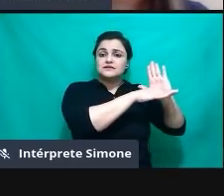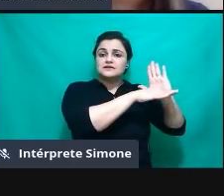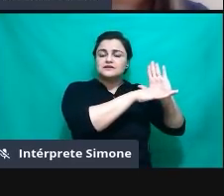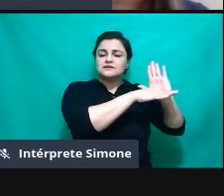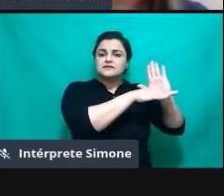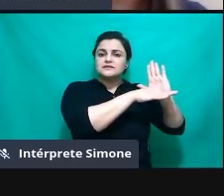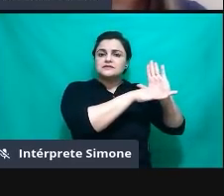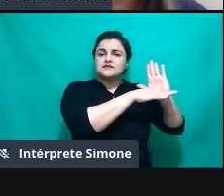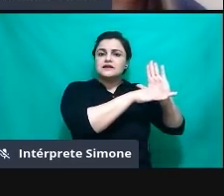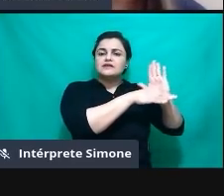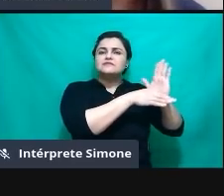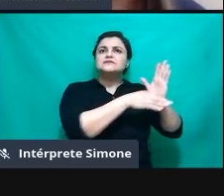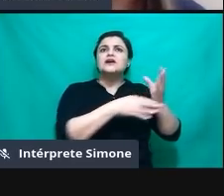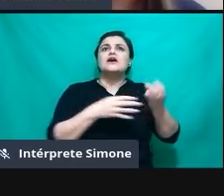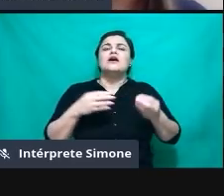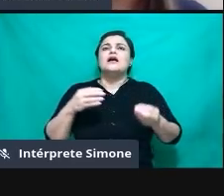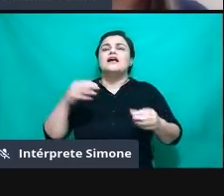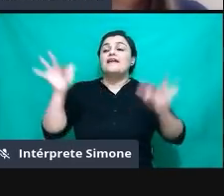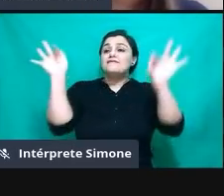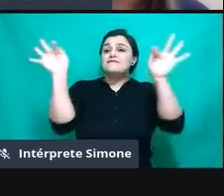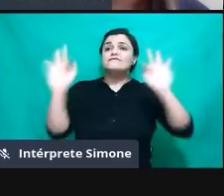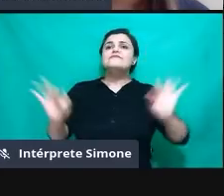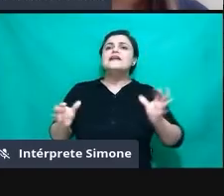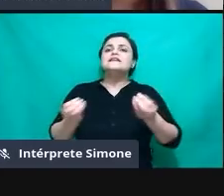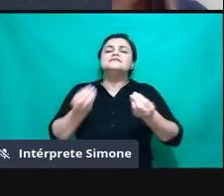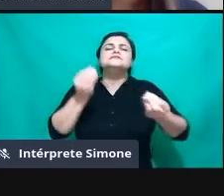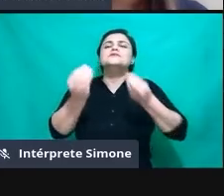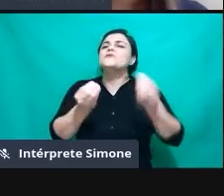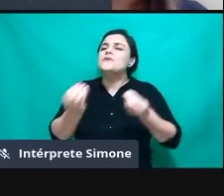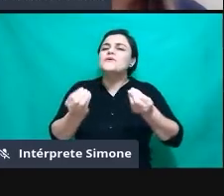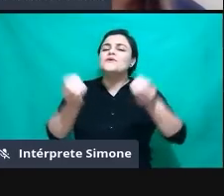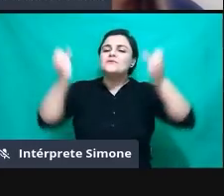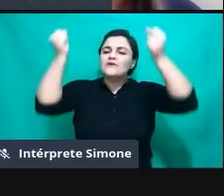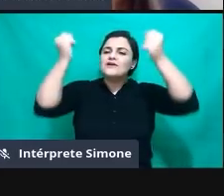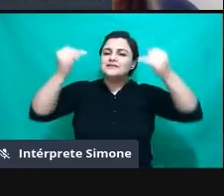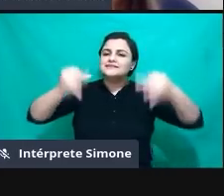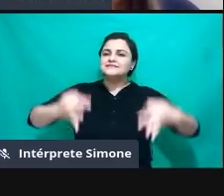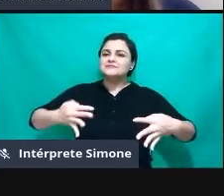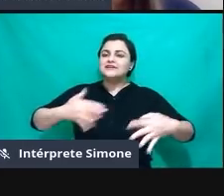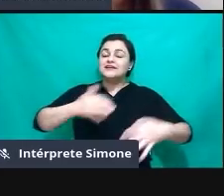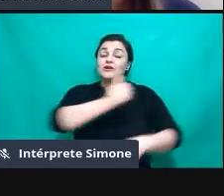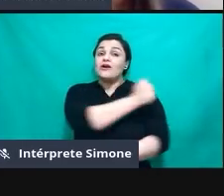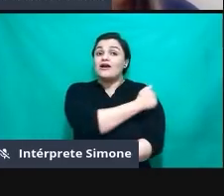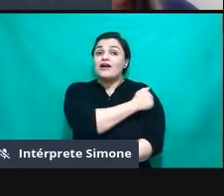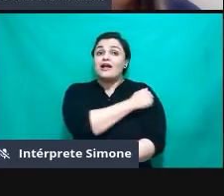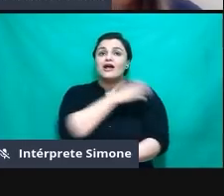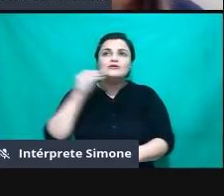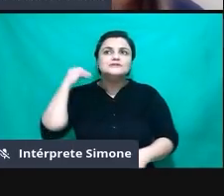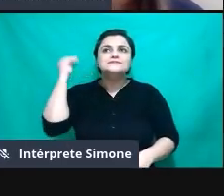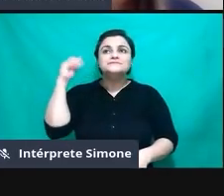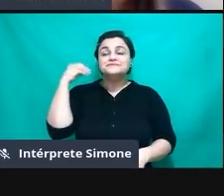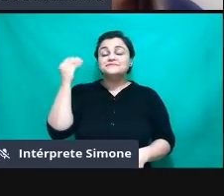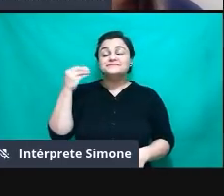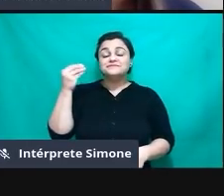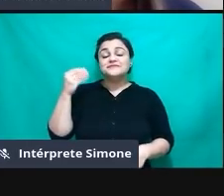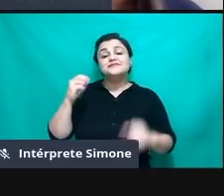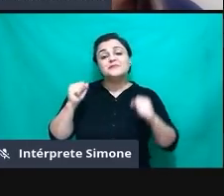como ser feliz, a receita, né, da felicidade, eu posso utilizar uma